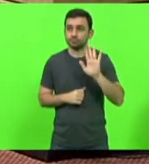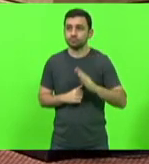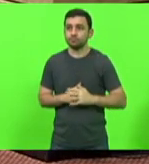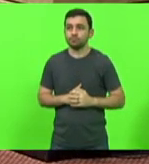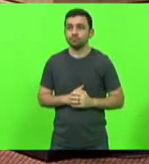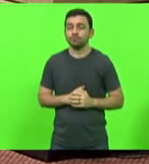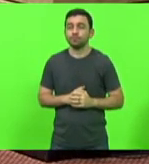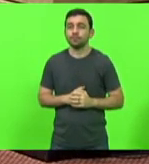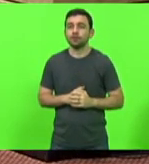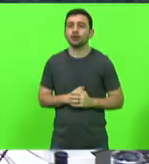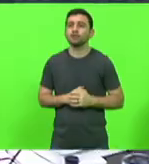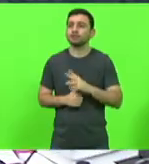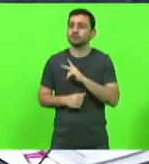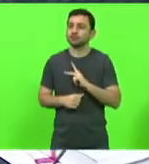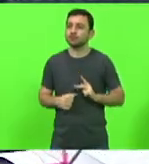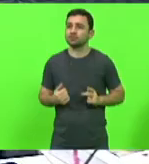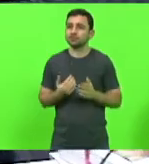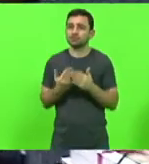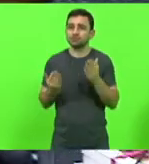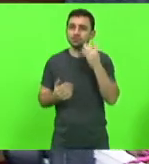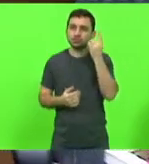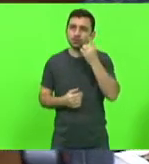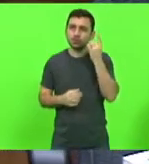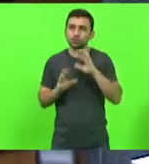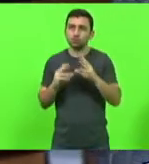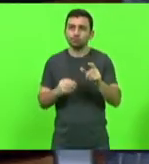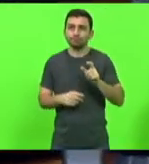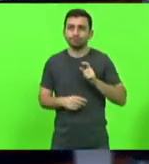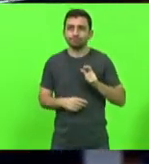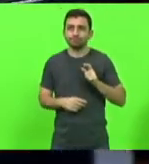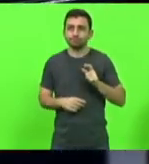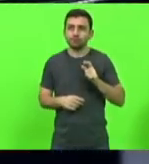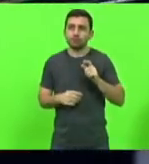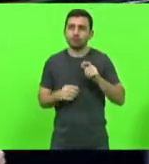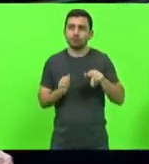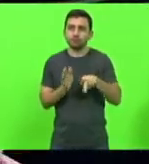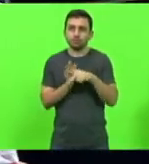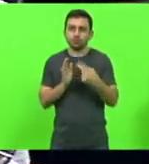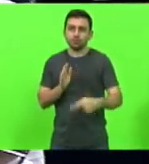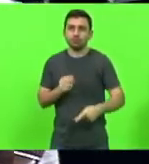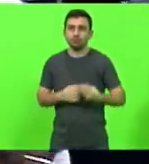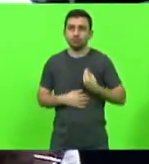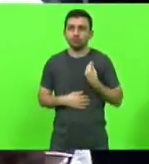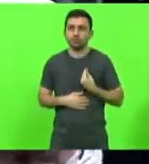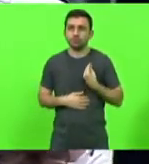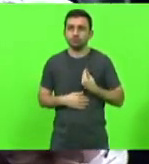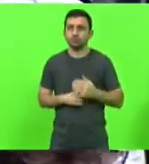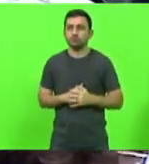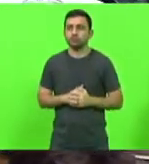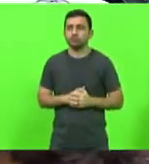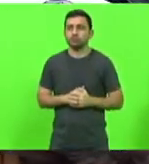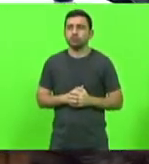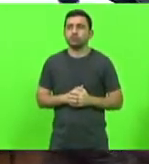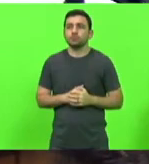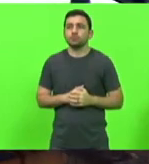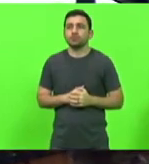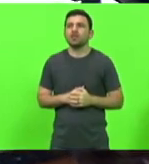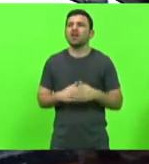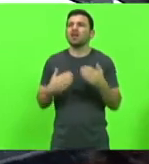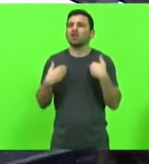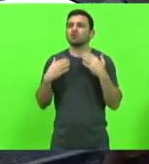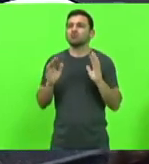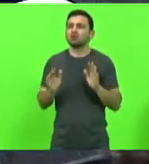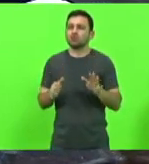senhor presidente, senhores deputados, público presente, realmente esse é um tema, sou professor, é um tema